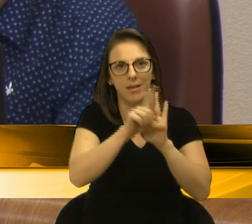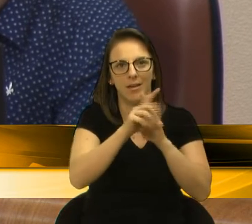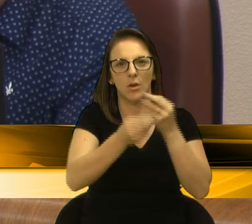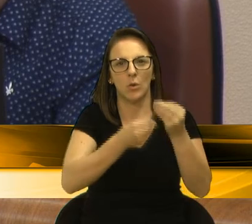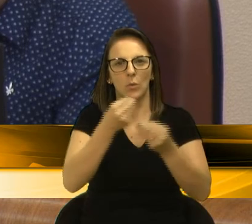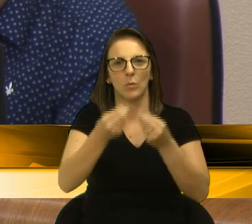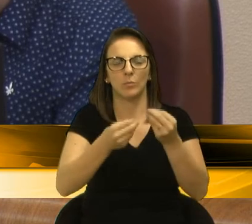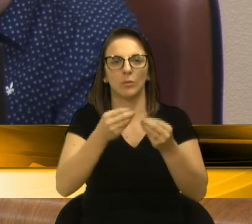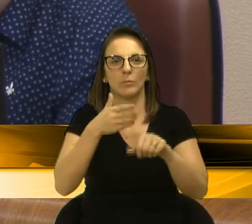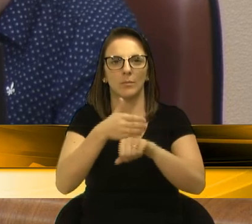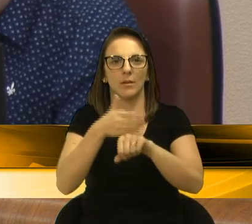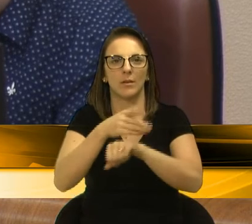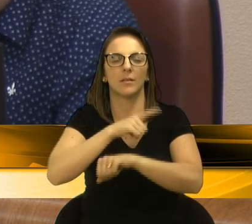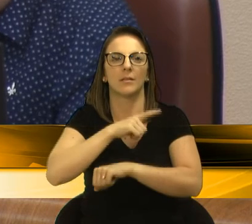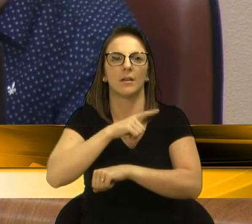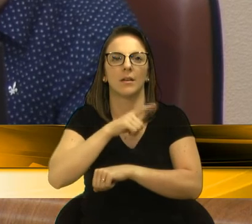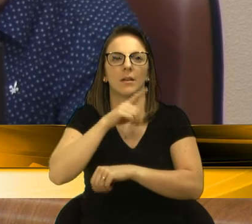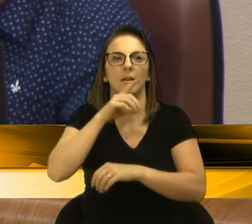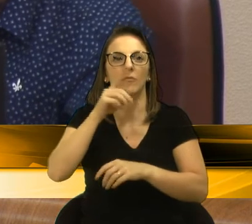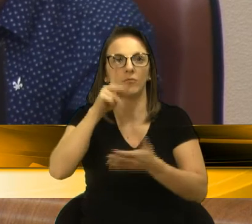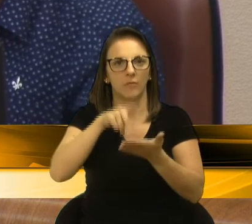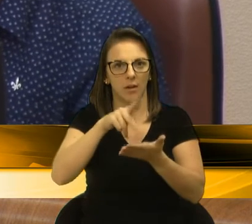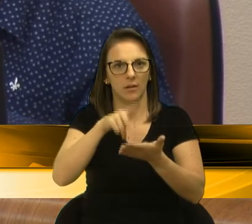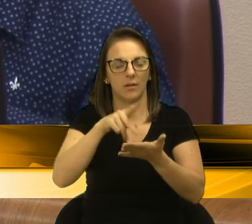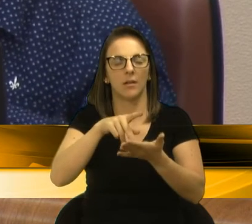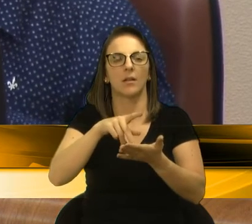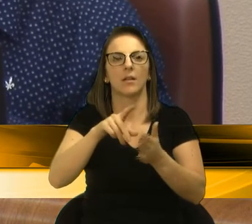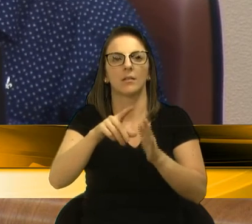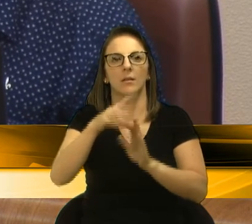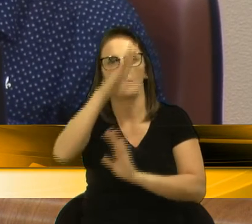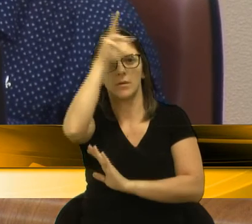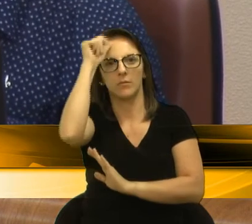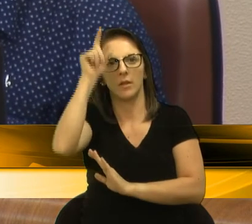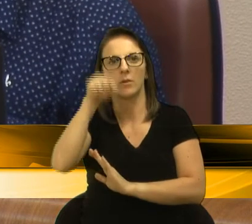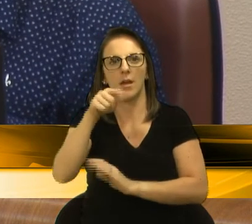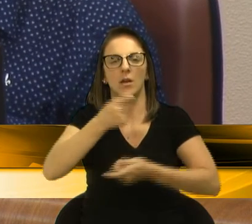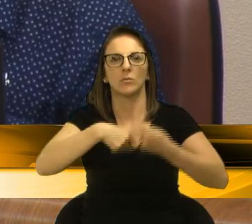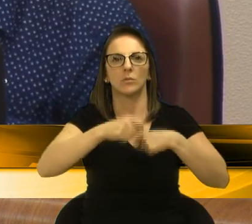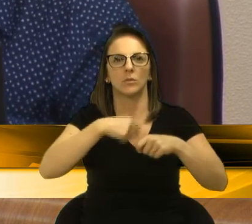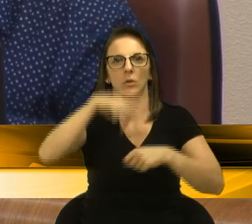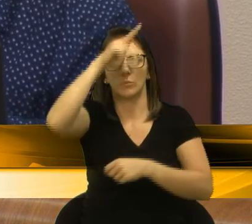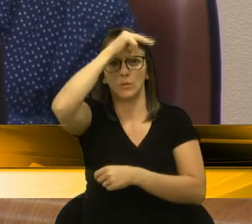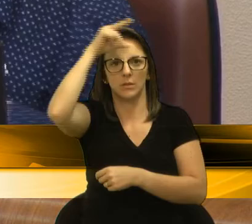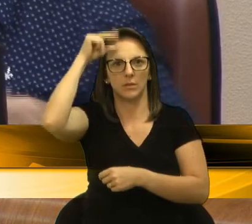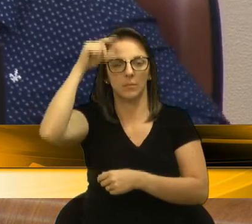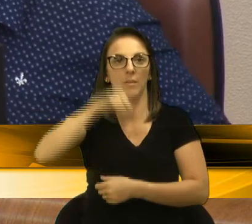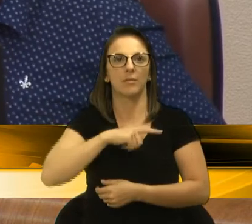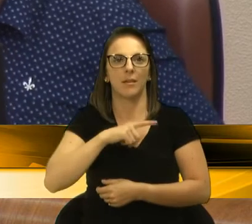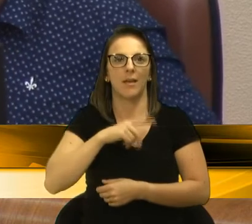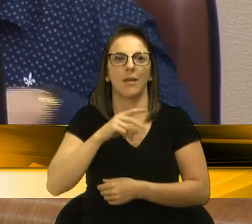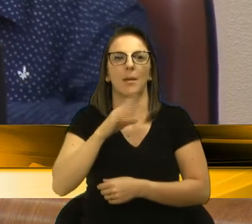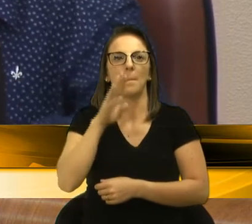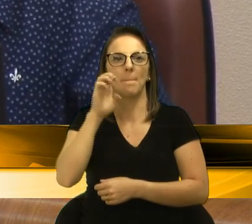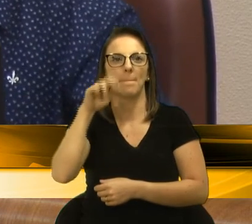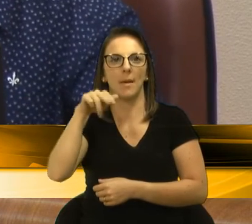É verdade que o prefeito é o administrador do município, possuindo esses bens, rendas, direitos e interesses coletivos.